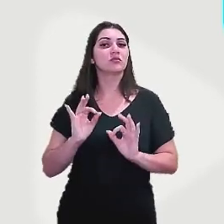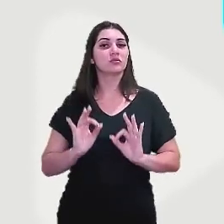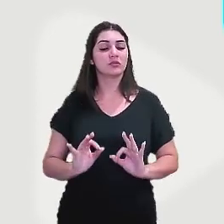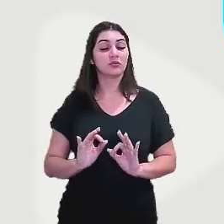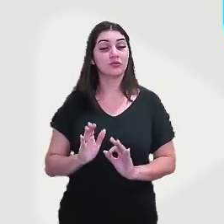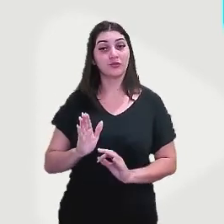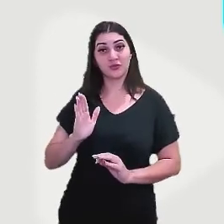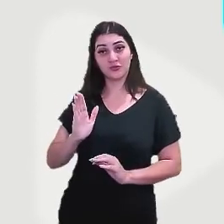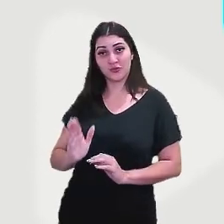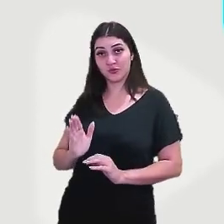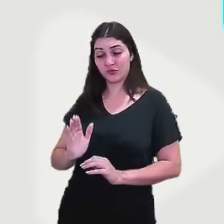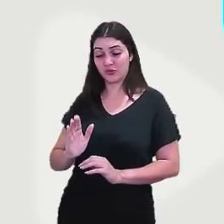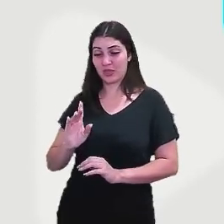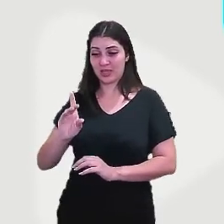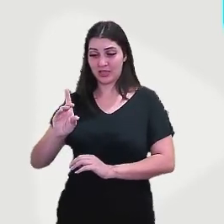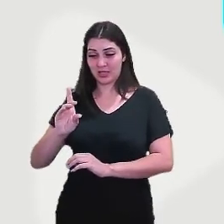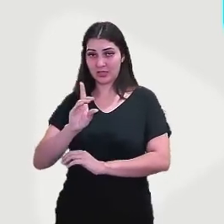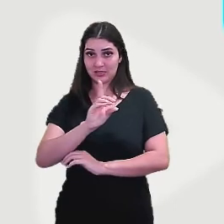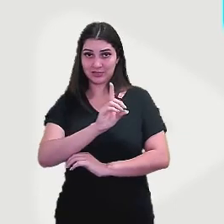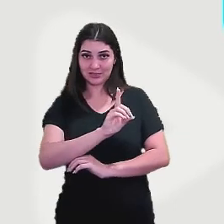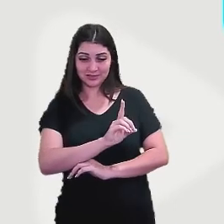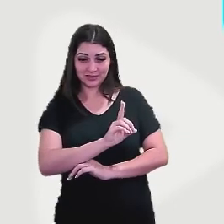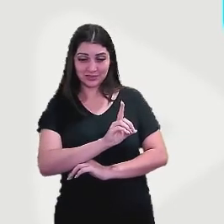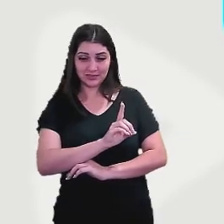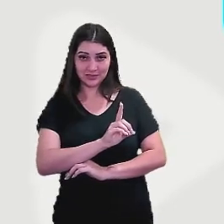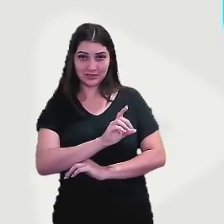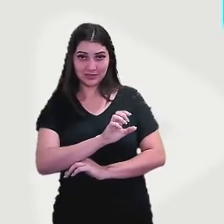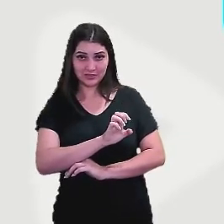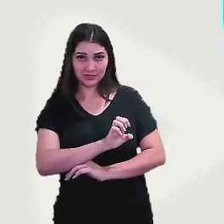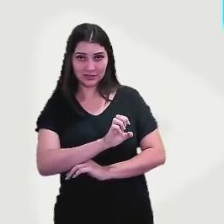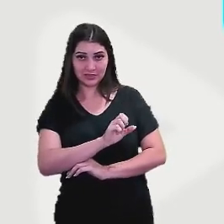Já despensa com